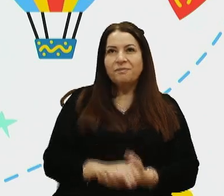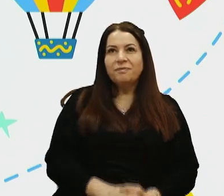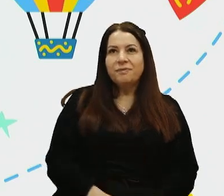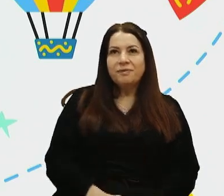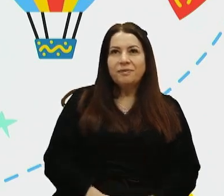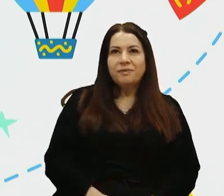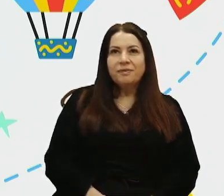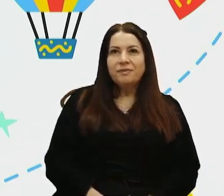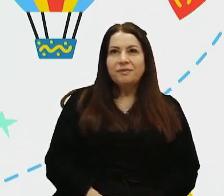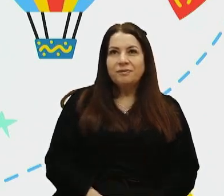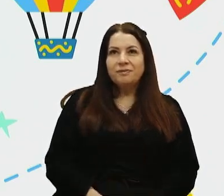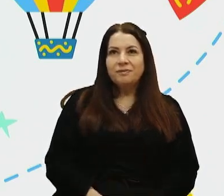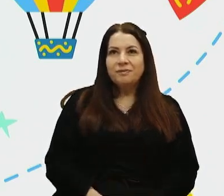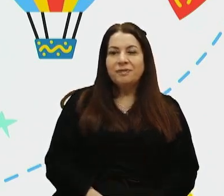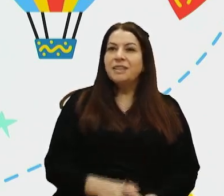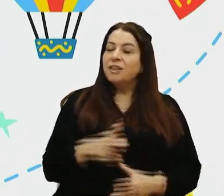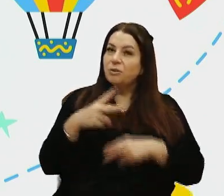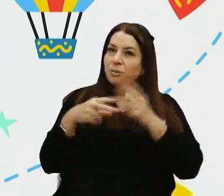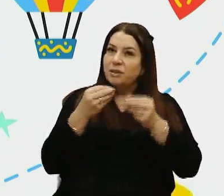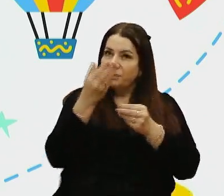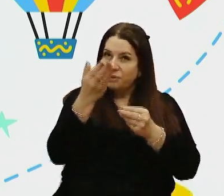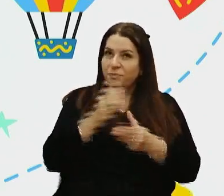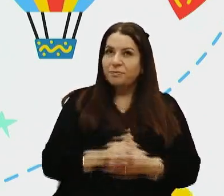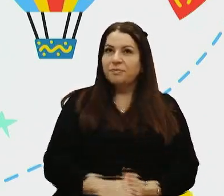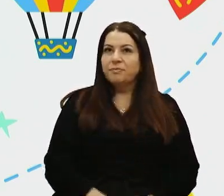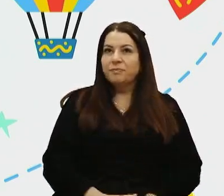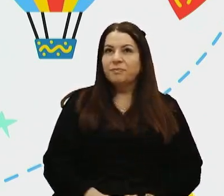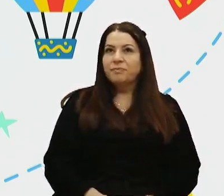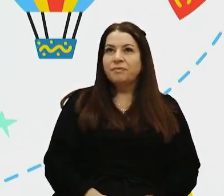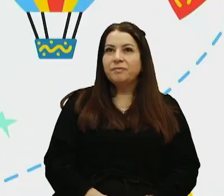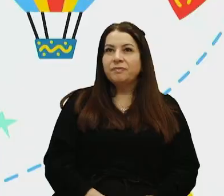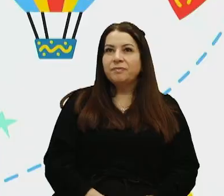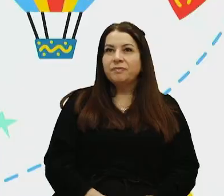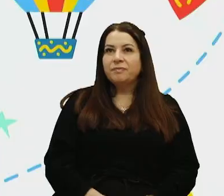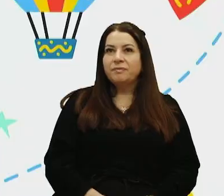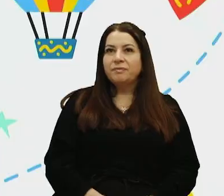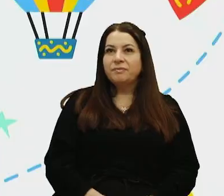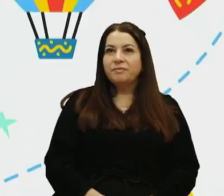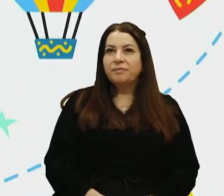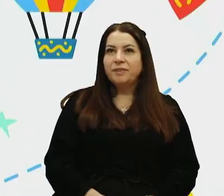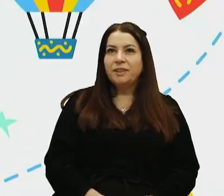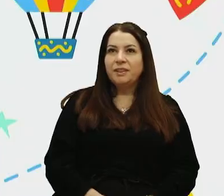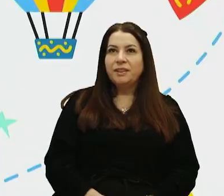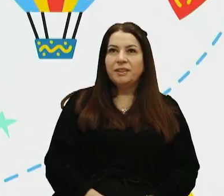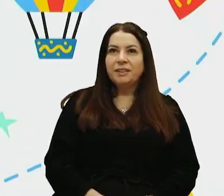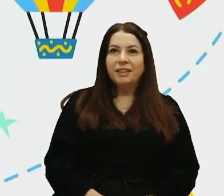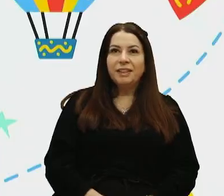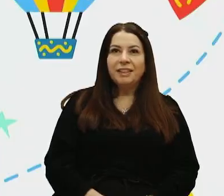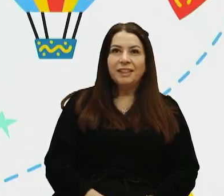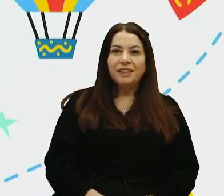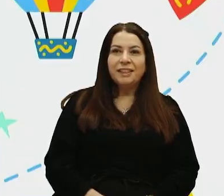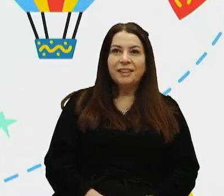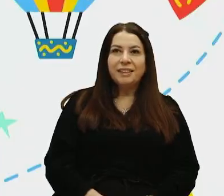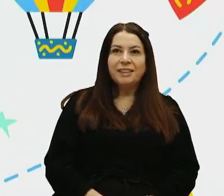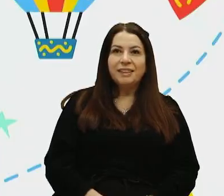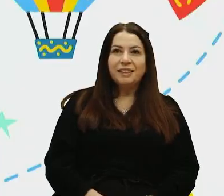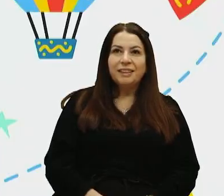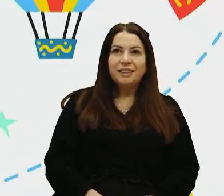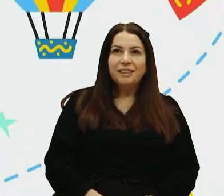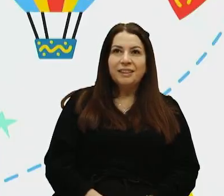Bom dia. A gente tem um presente pra ti. Ah, que legal, muito agradecido. Posso abrir, né? Por